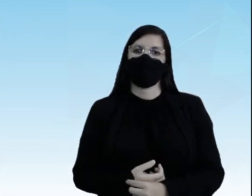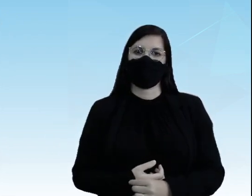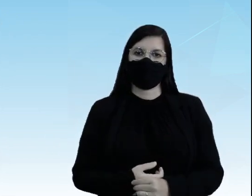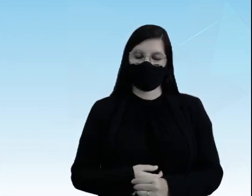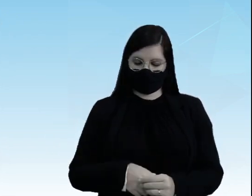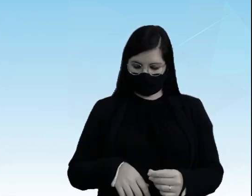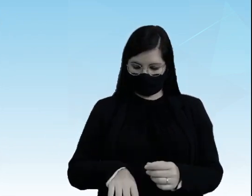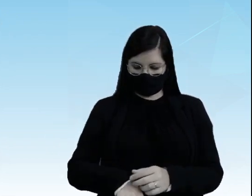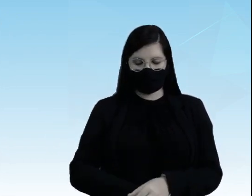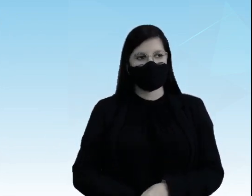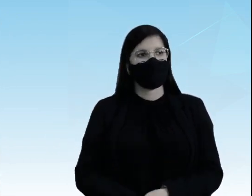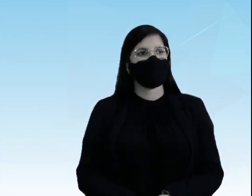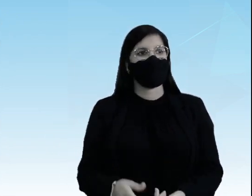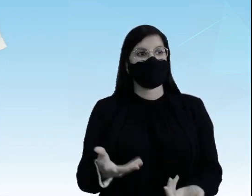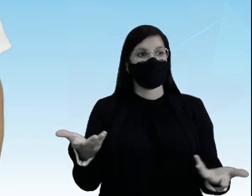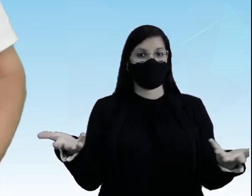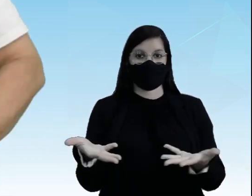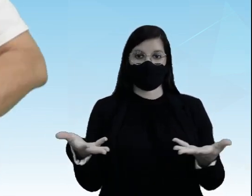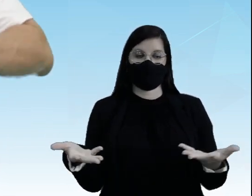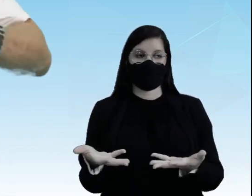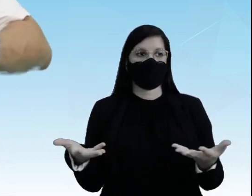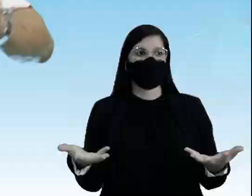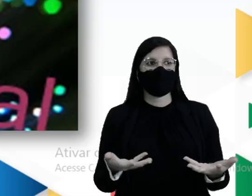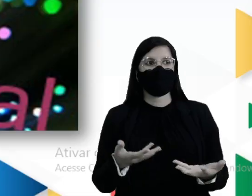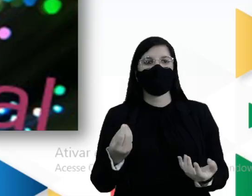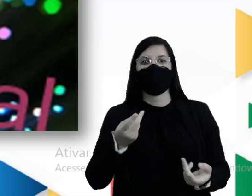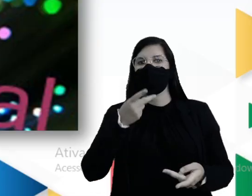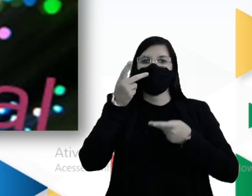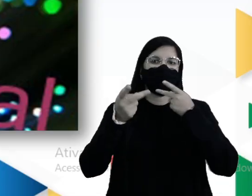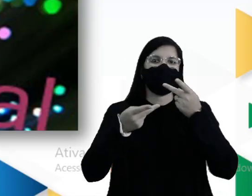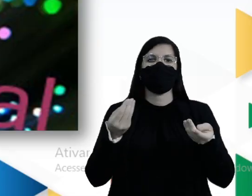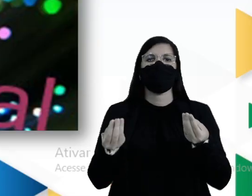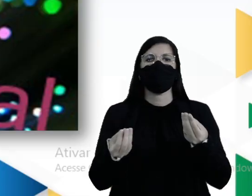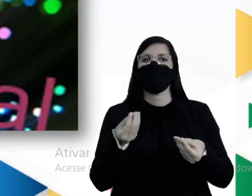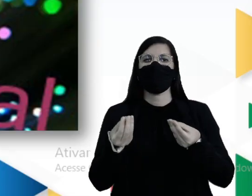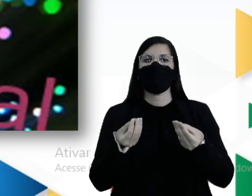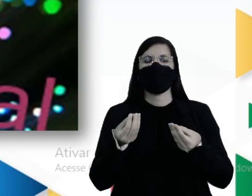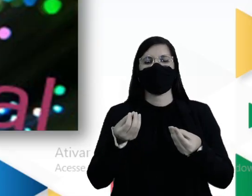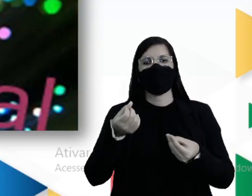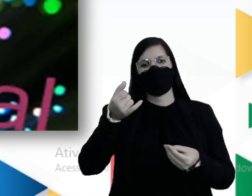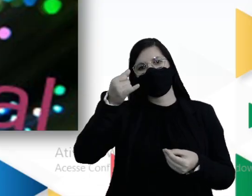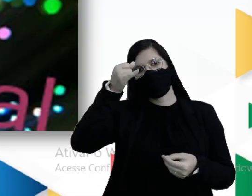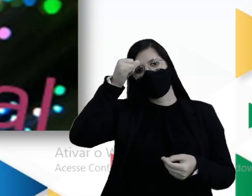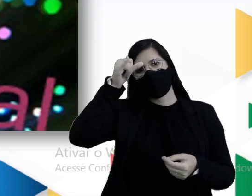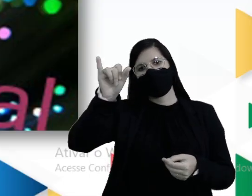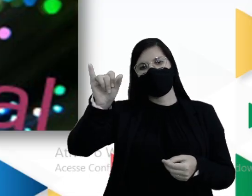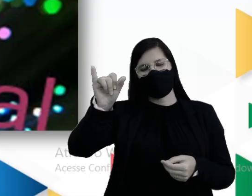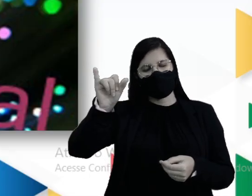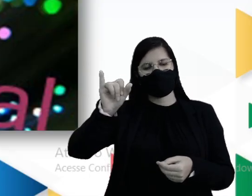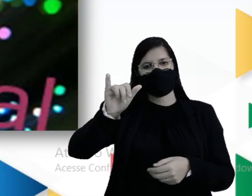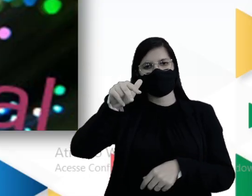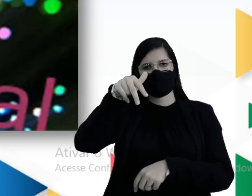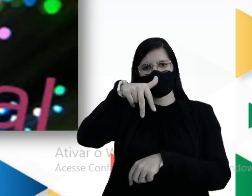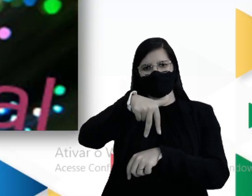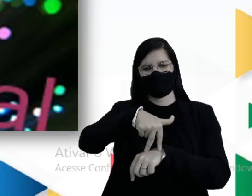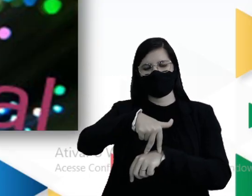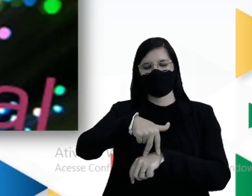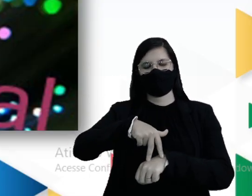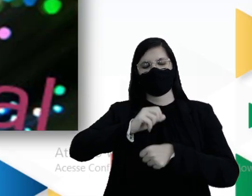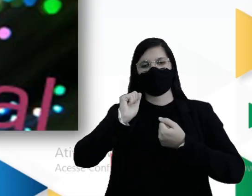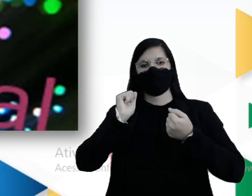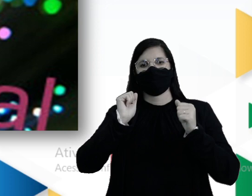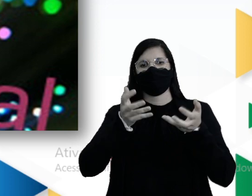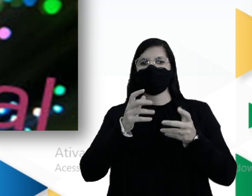Olha aqui o que eu trago para vocês. Como falar? Vamos evitar, quando a gente falar em público,